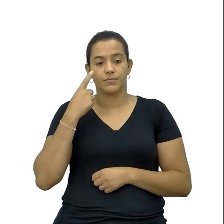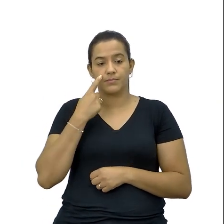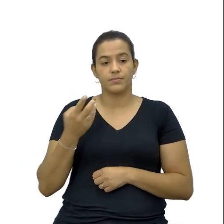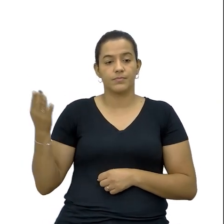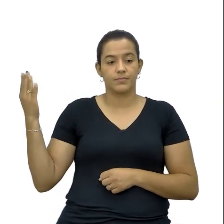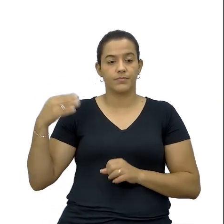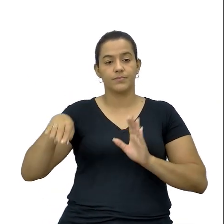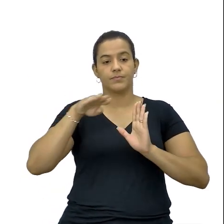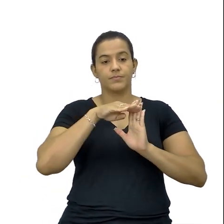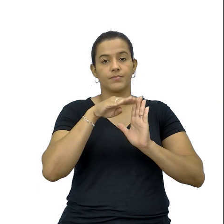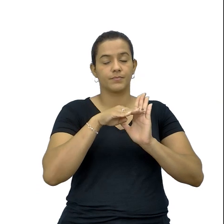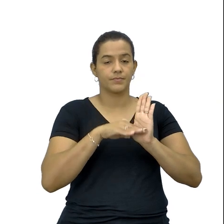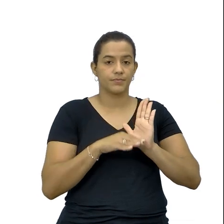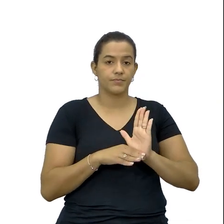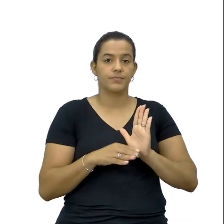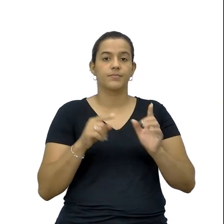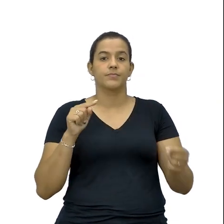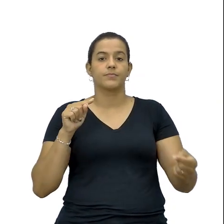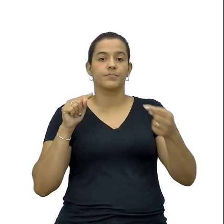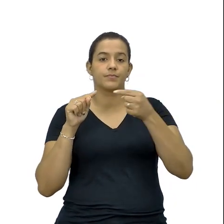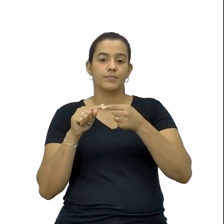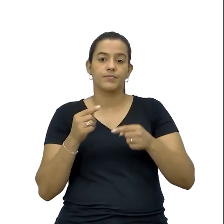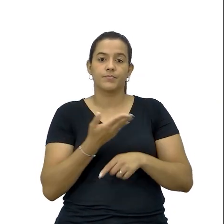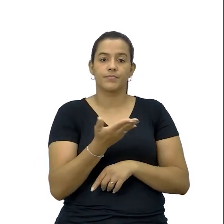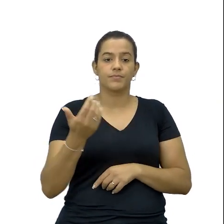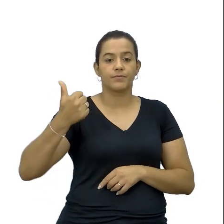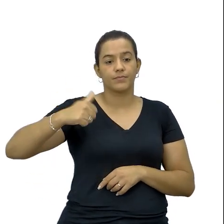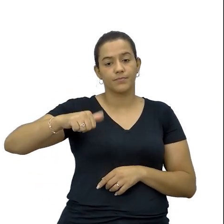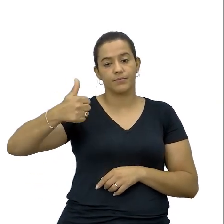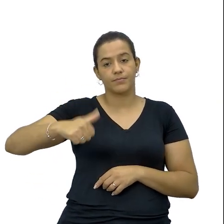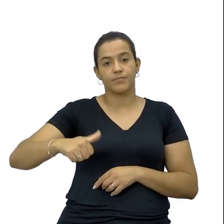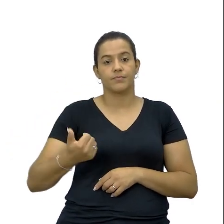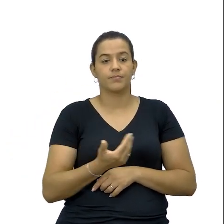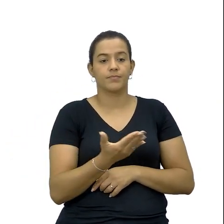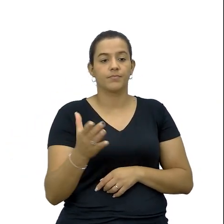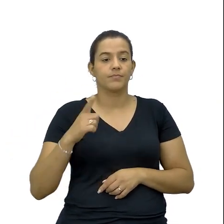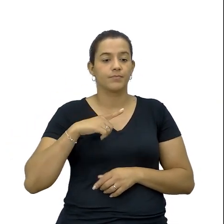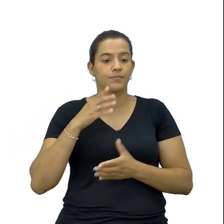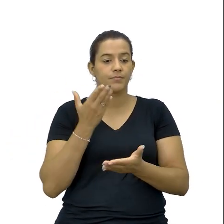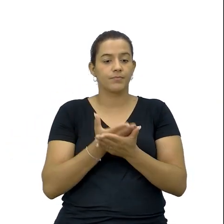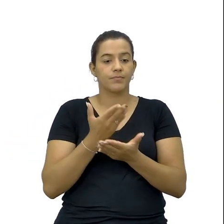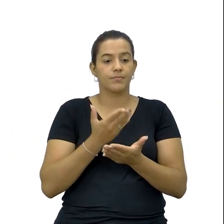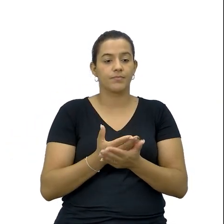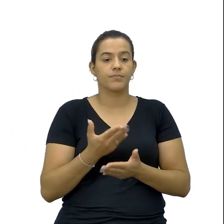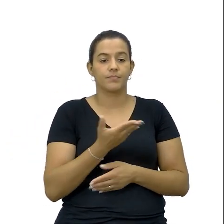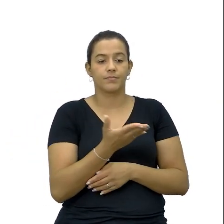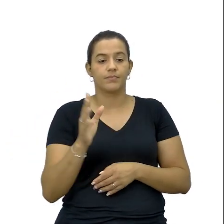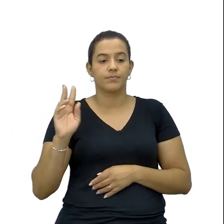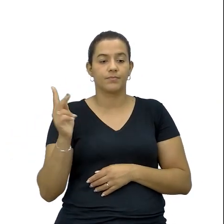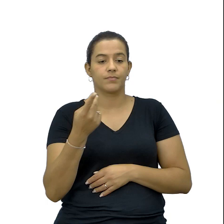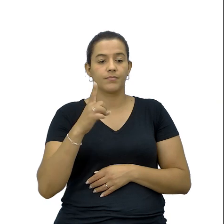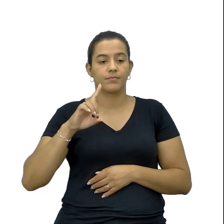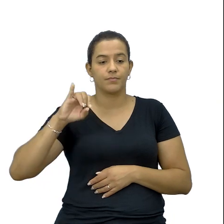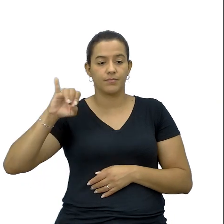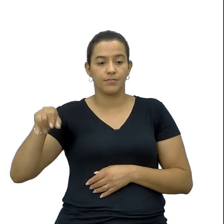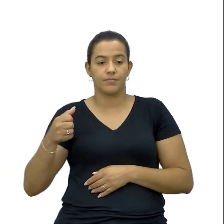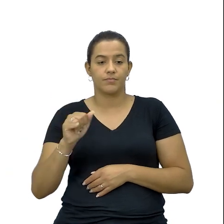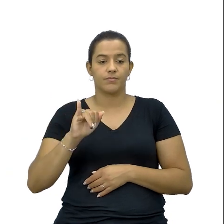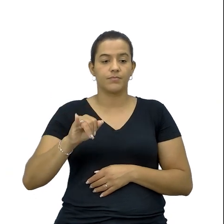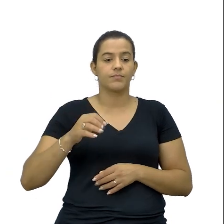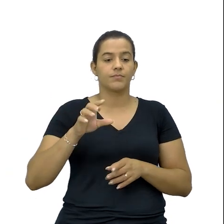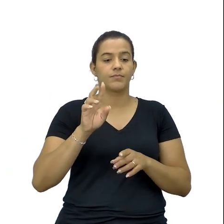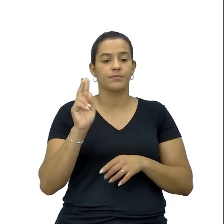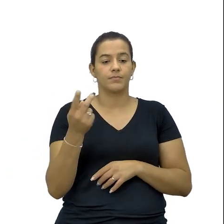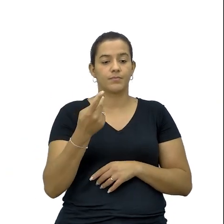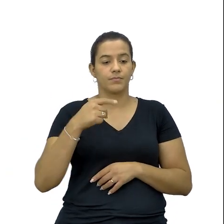nossos referenciais aí em relação à avaliação, muitos de vocês já estudaram Radif, a Hoffman,